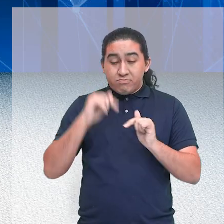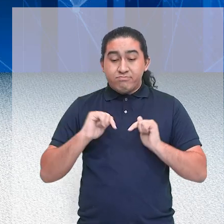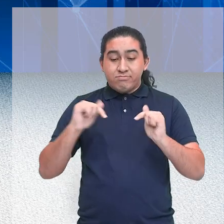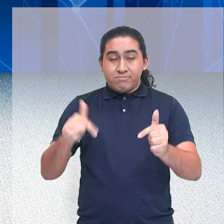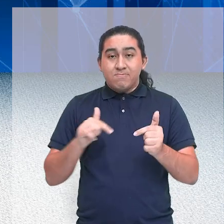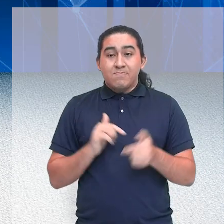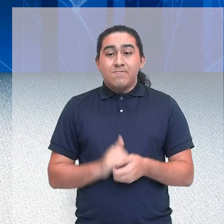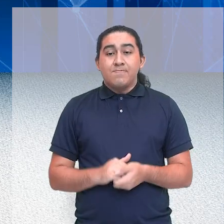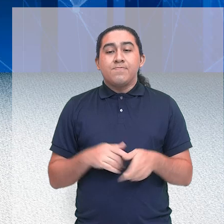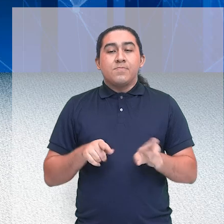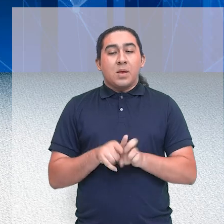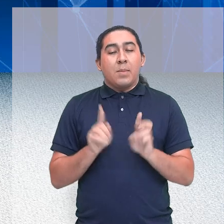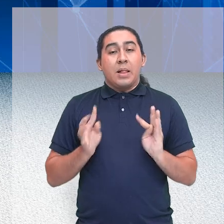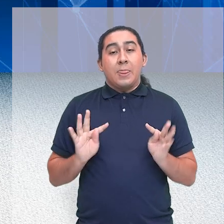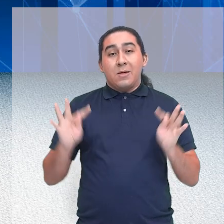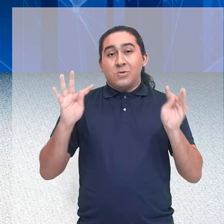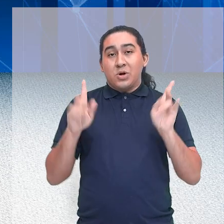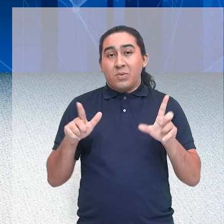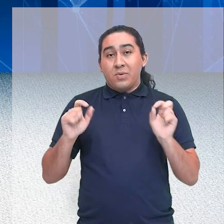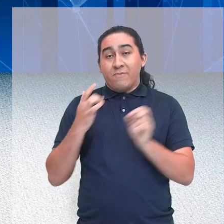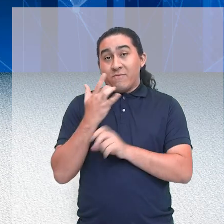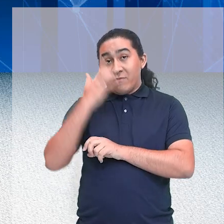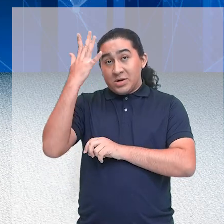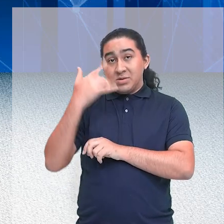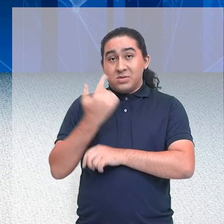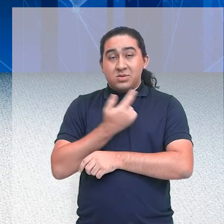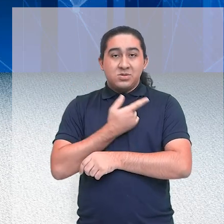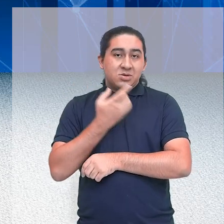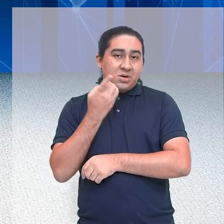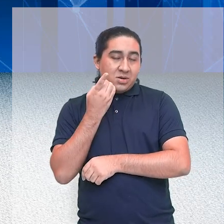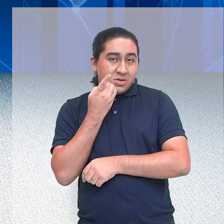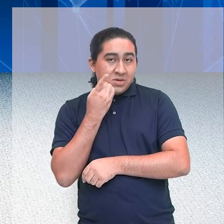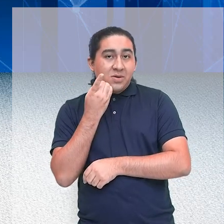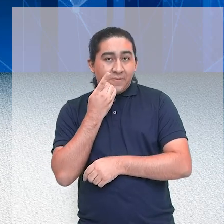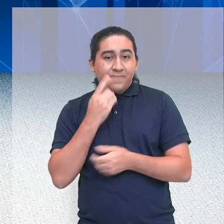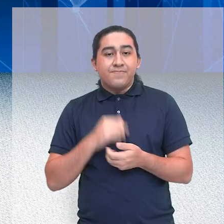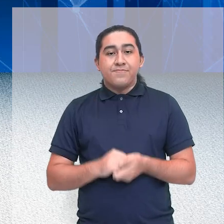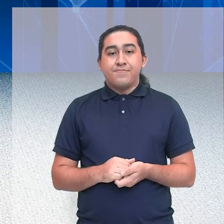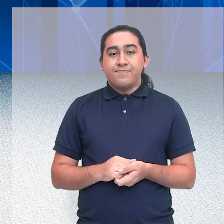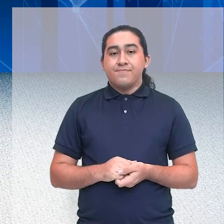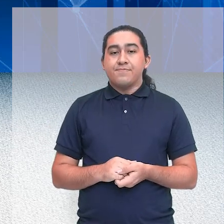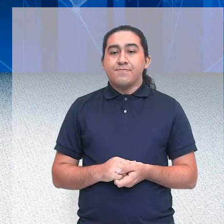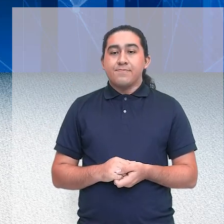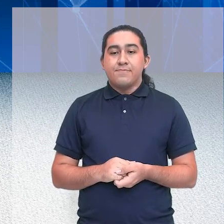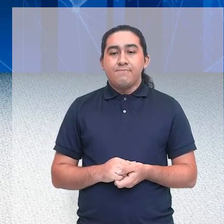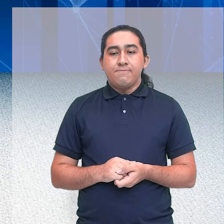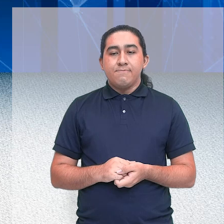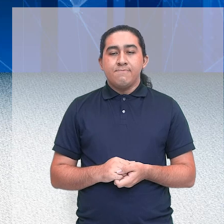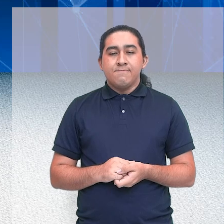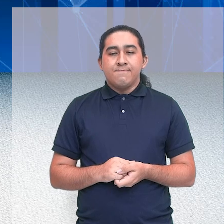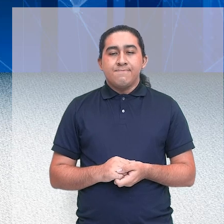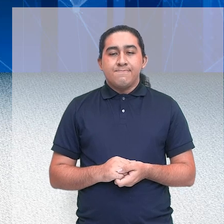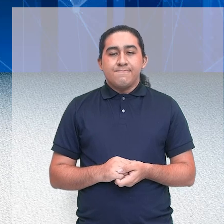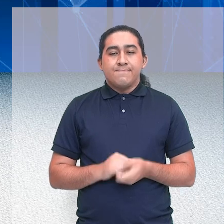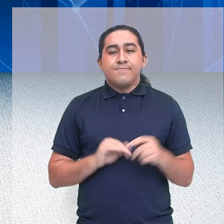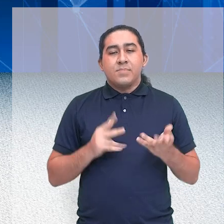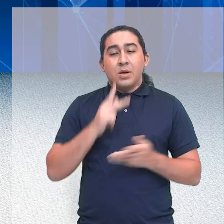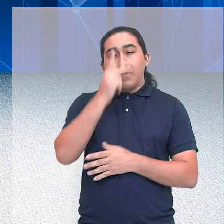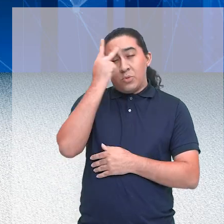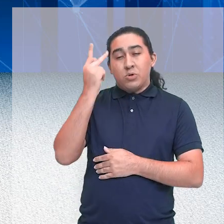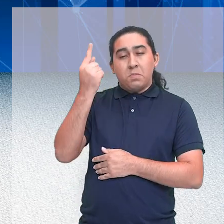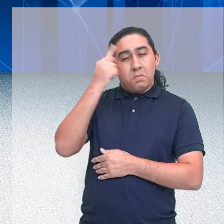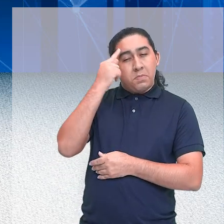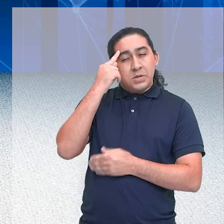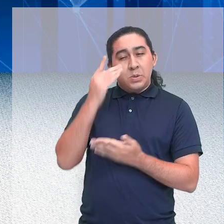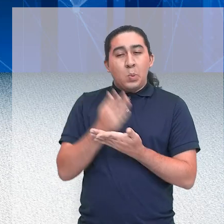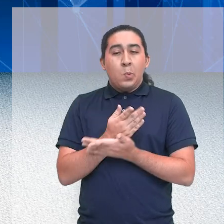vem justamente para facilitar o nosso dia a dia, né? Então, se engana quem pensa que tecnologia